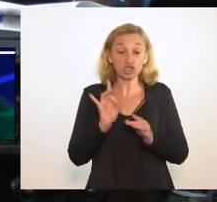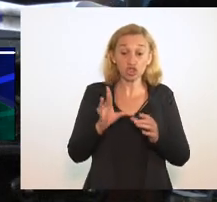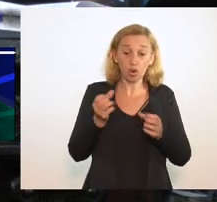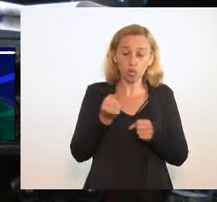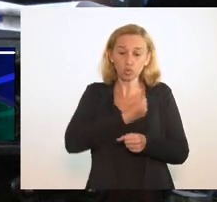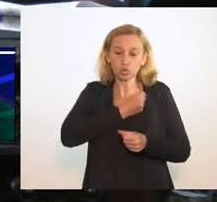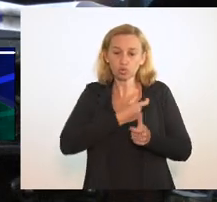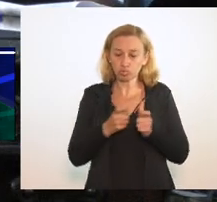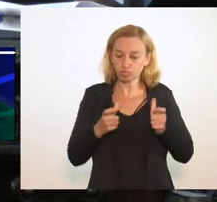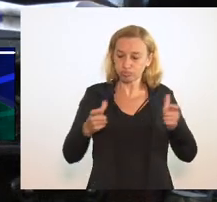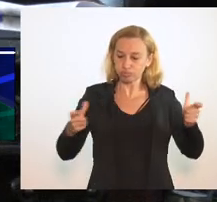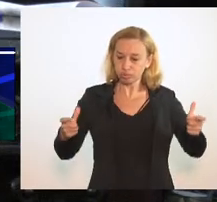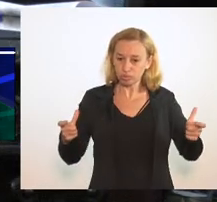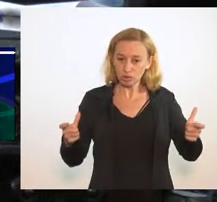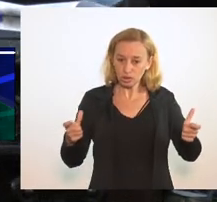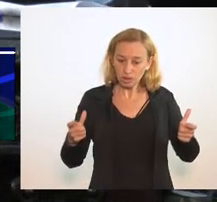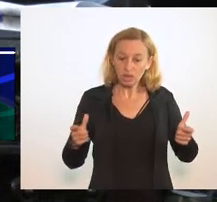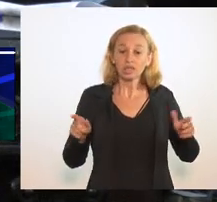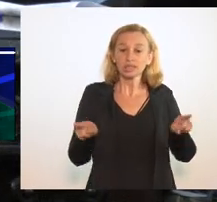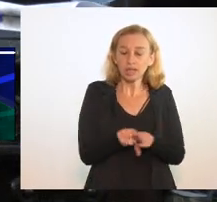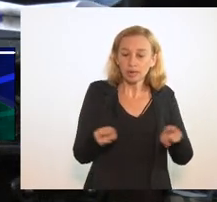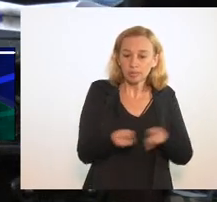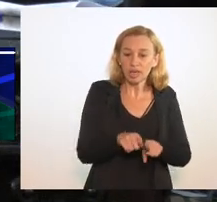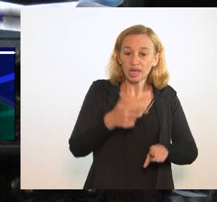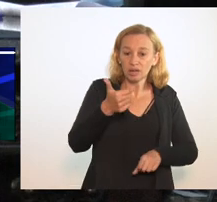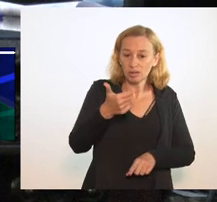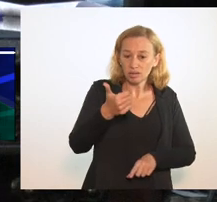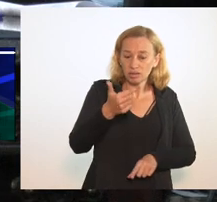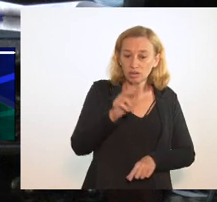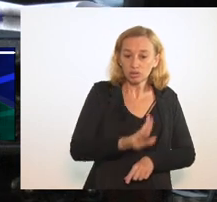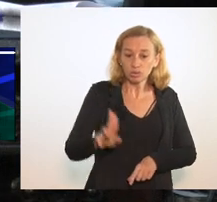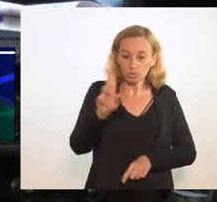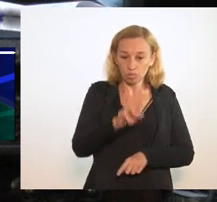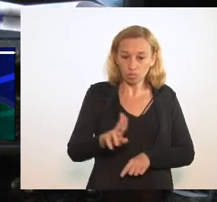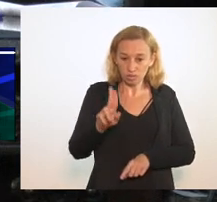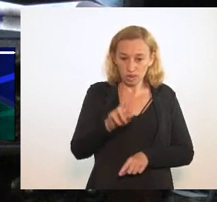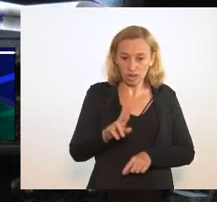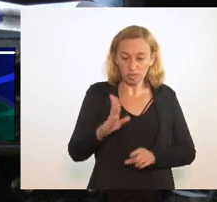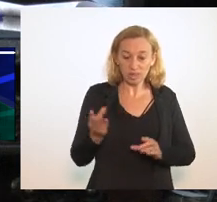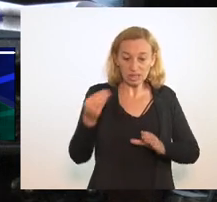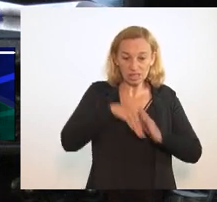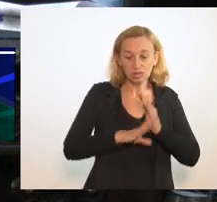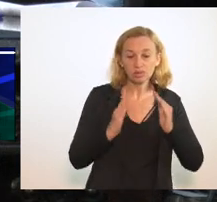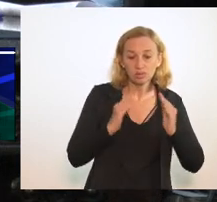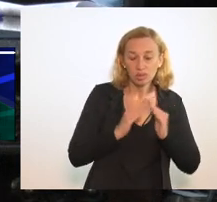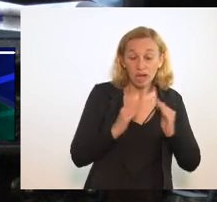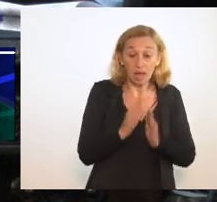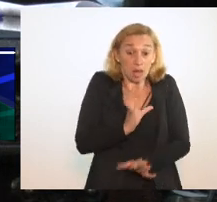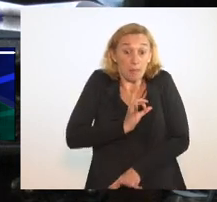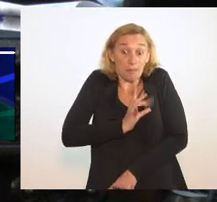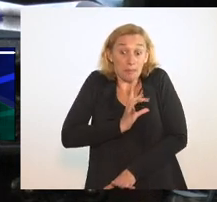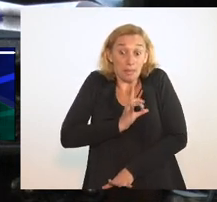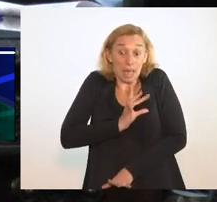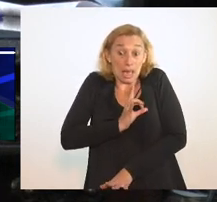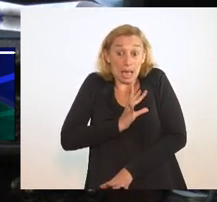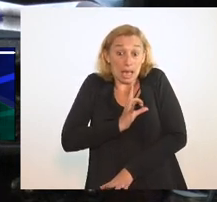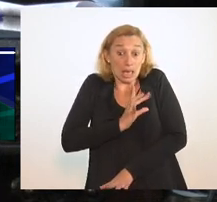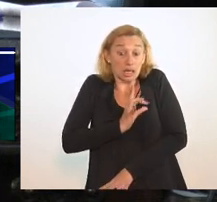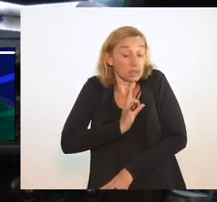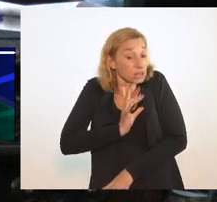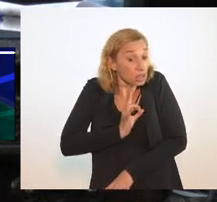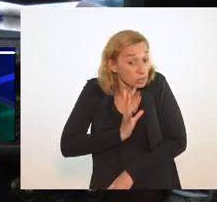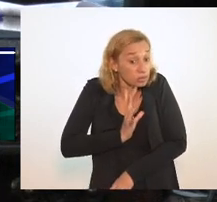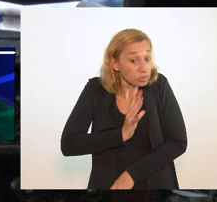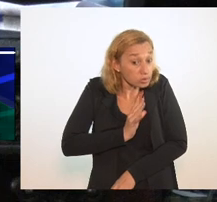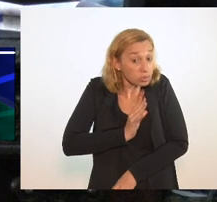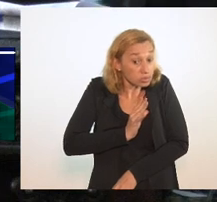a flexibilização do porte de armas toma nossos lares, lugares de medo, torna nossos lares lugares